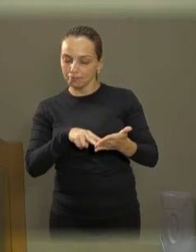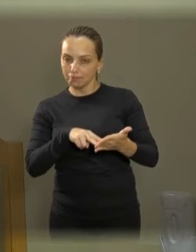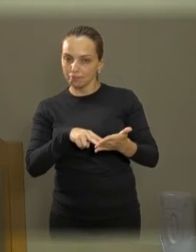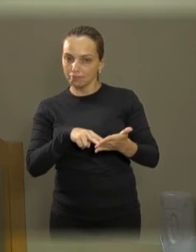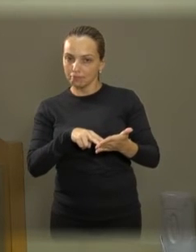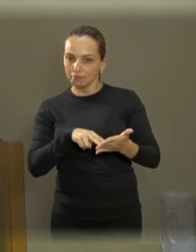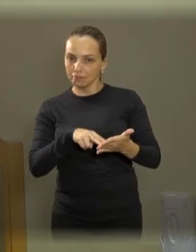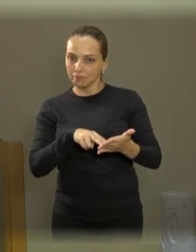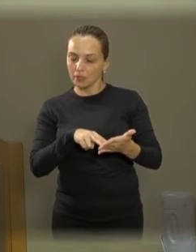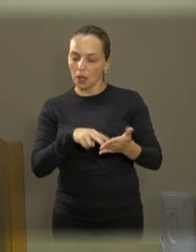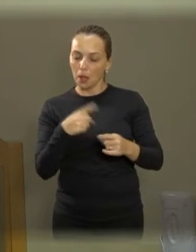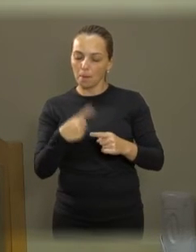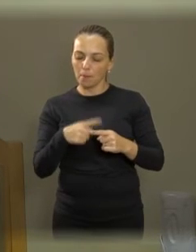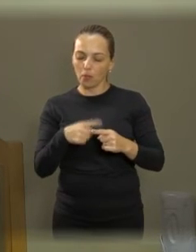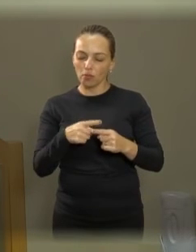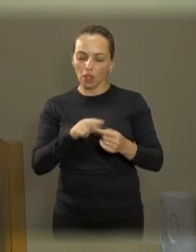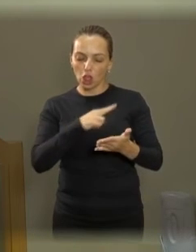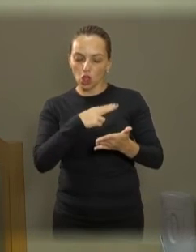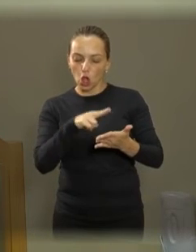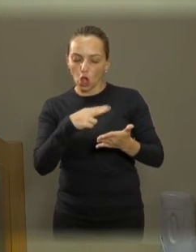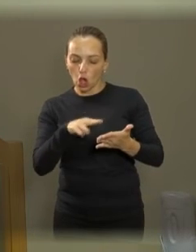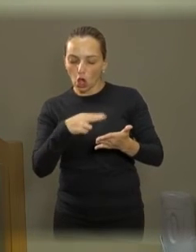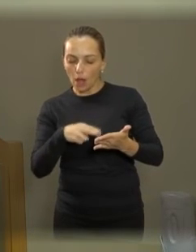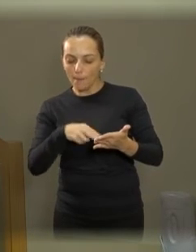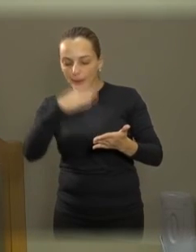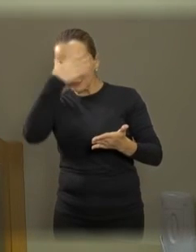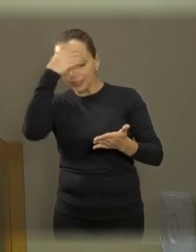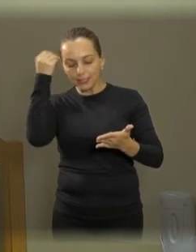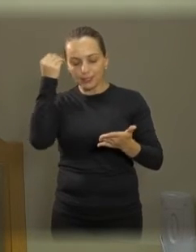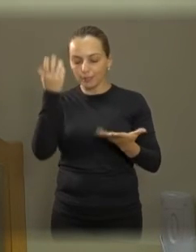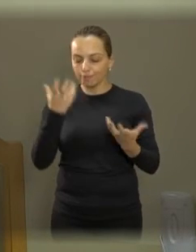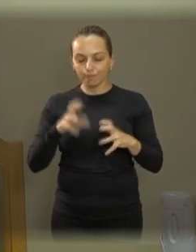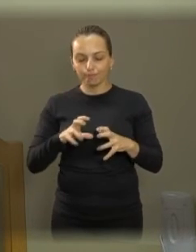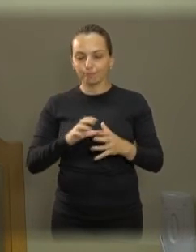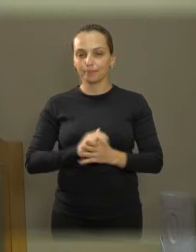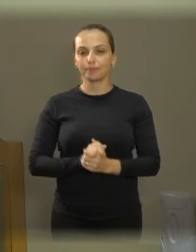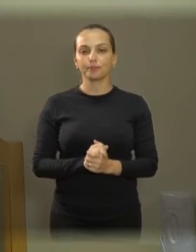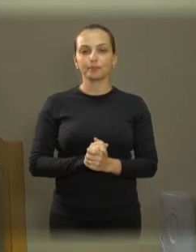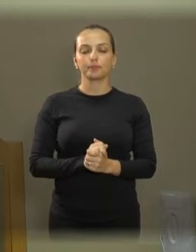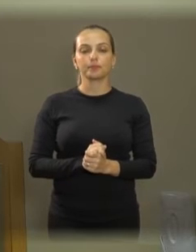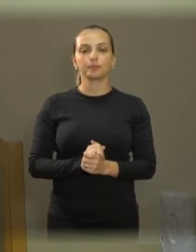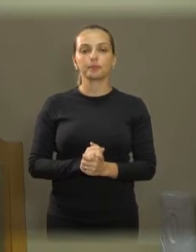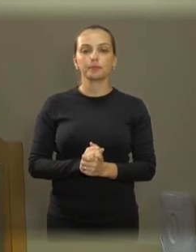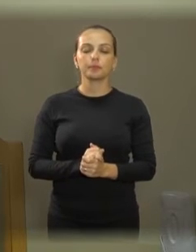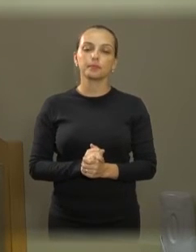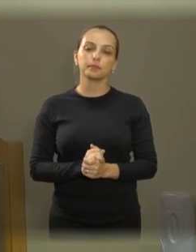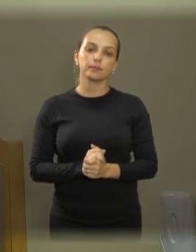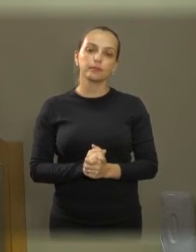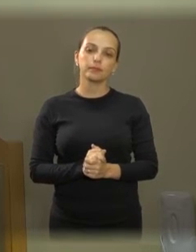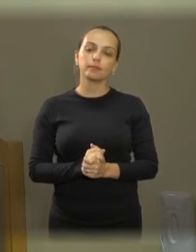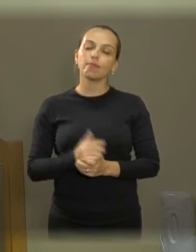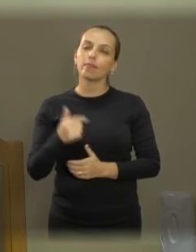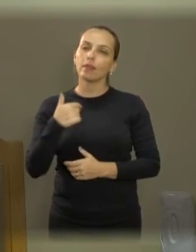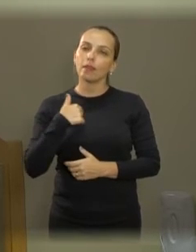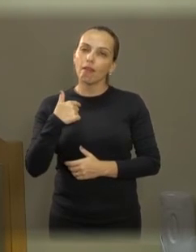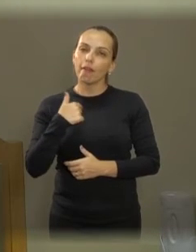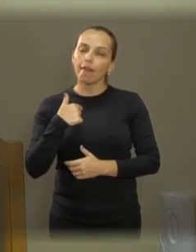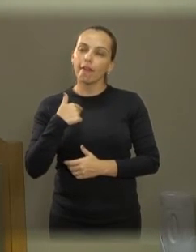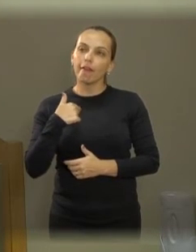com nomes. Na verdade, eu passei alguns dias,